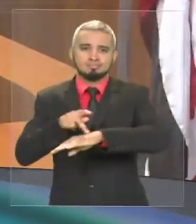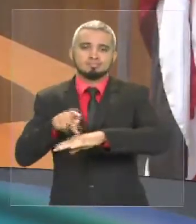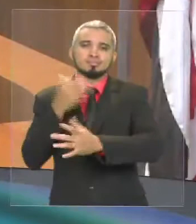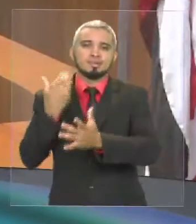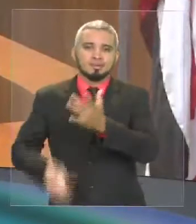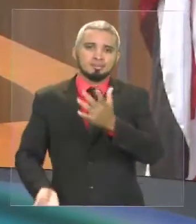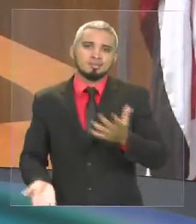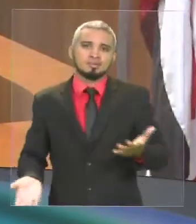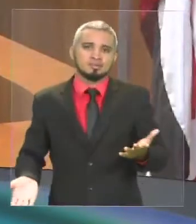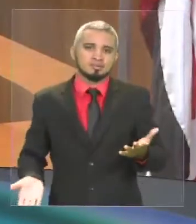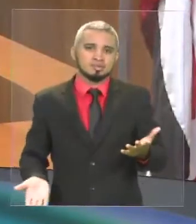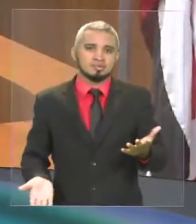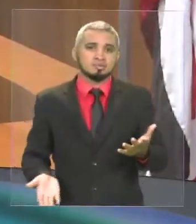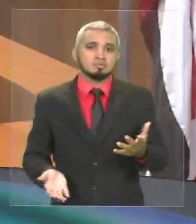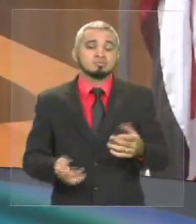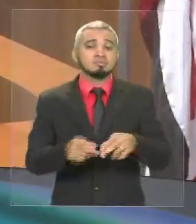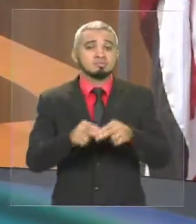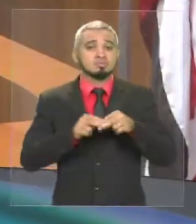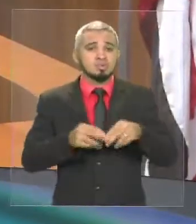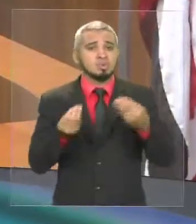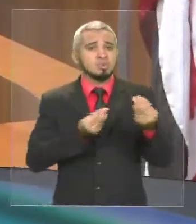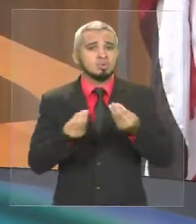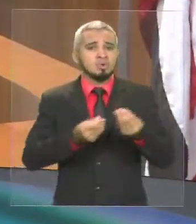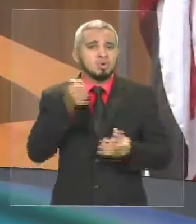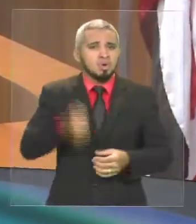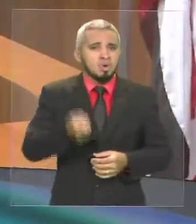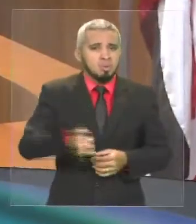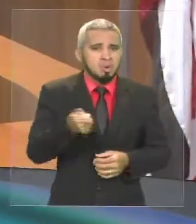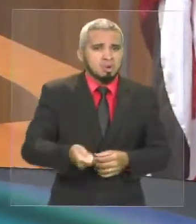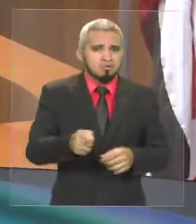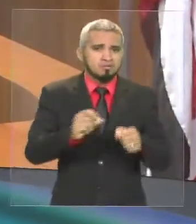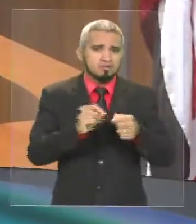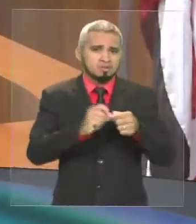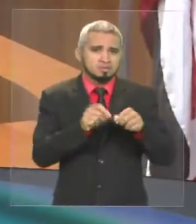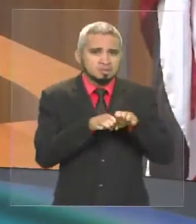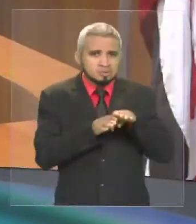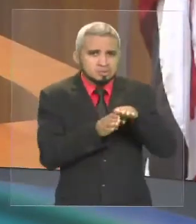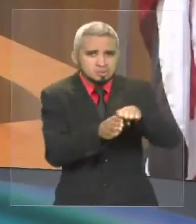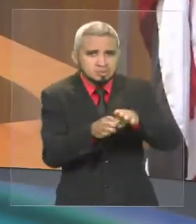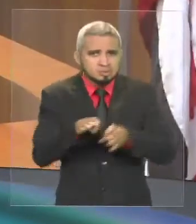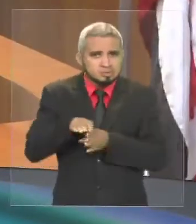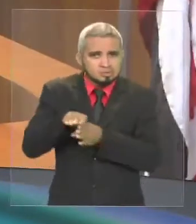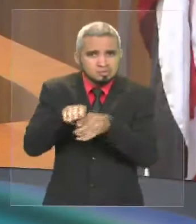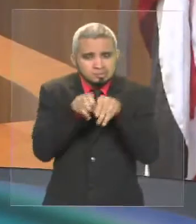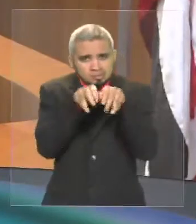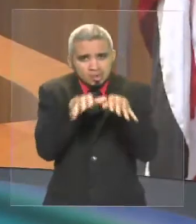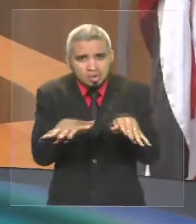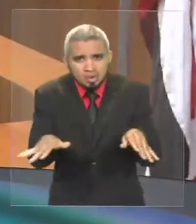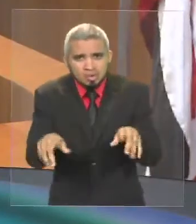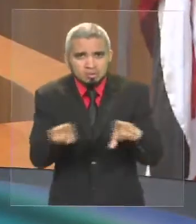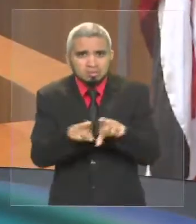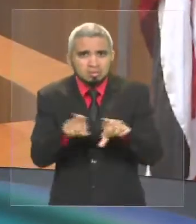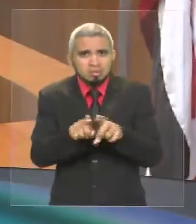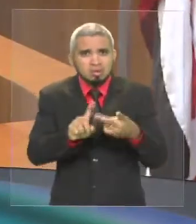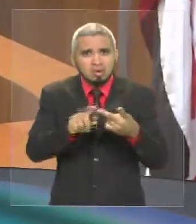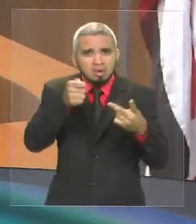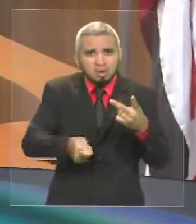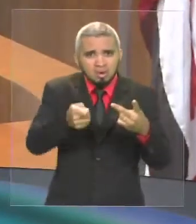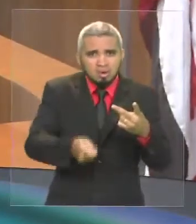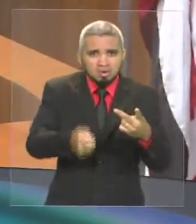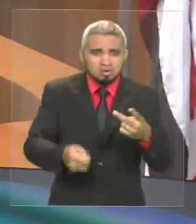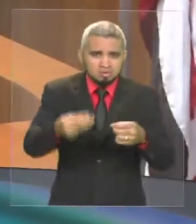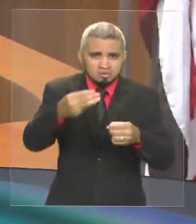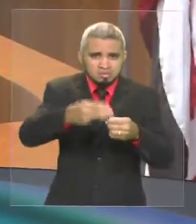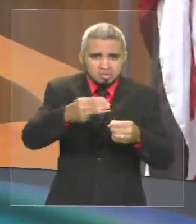drenagem. Estabelecer que os municípios serão responsáveis por uma contrapartida no que diz respeito à pavimentação,